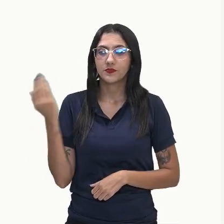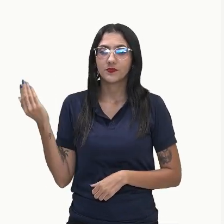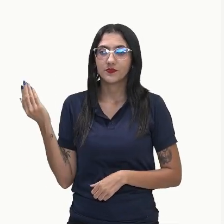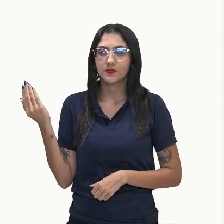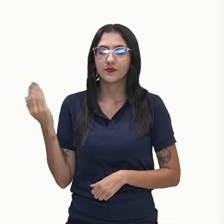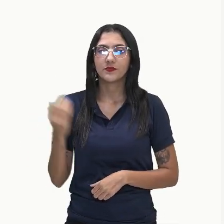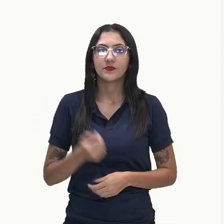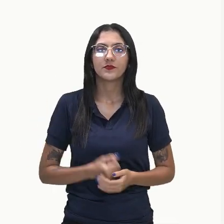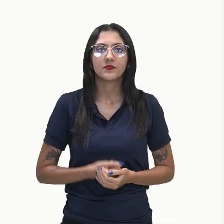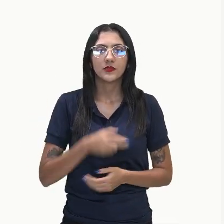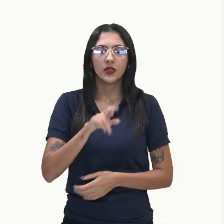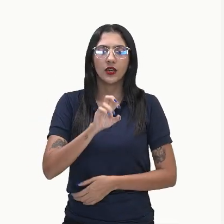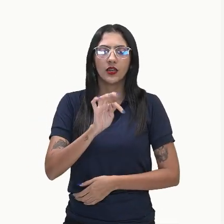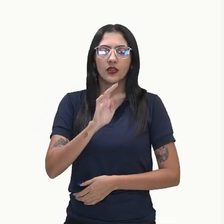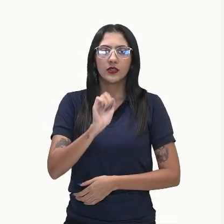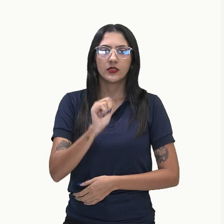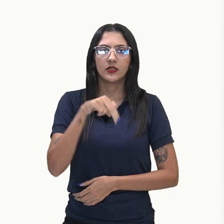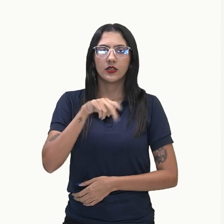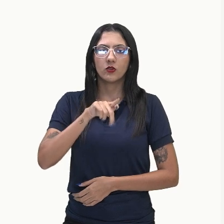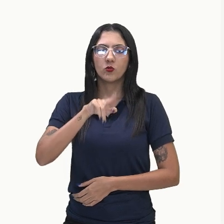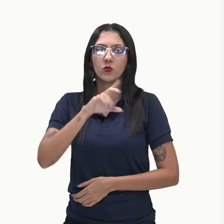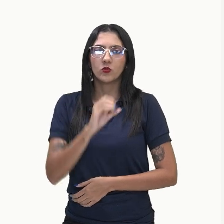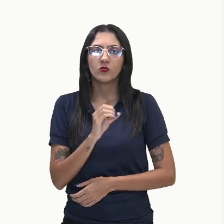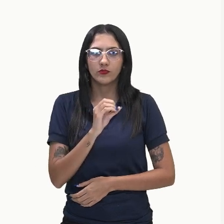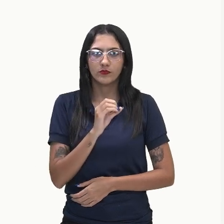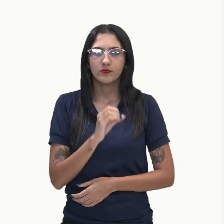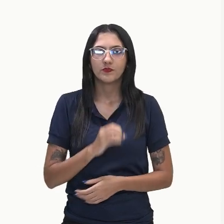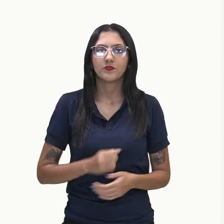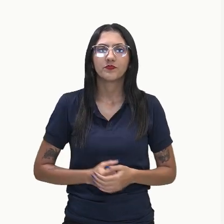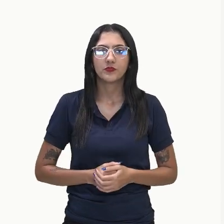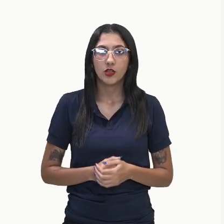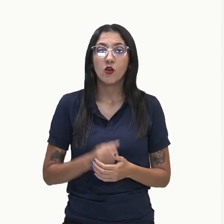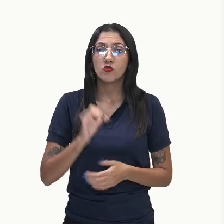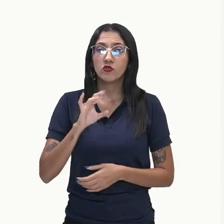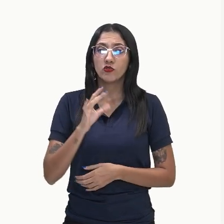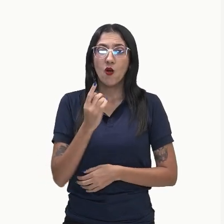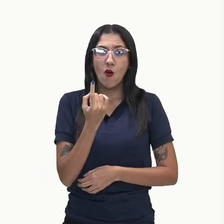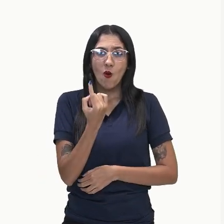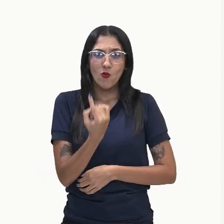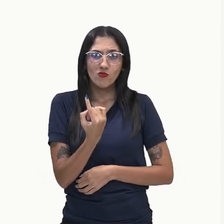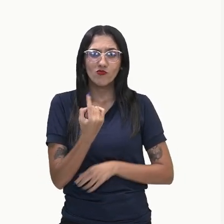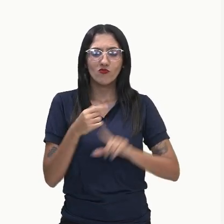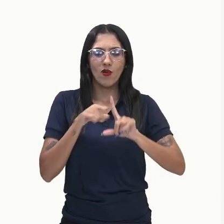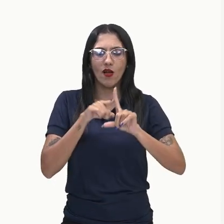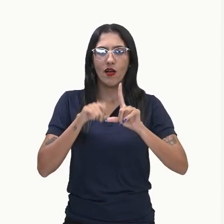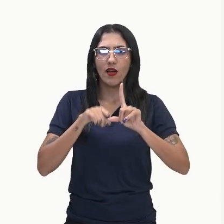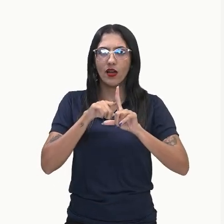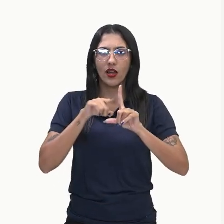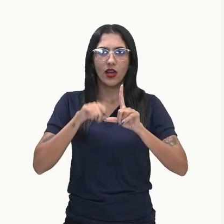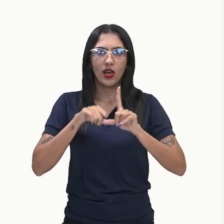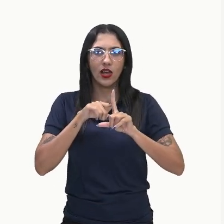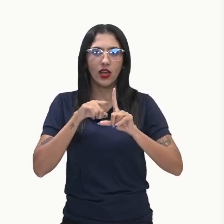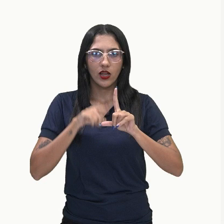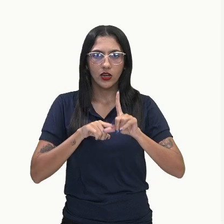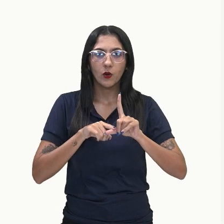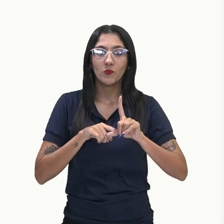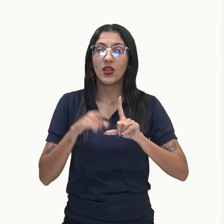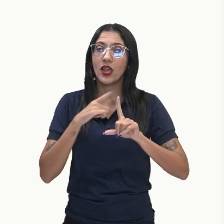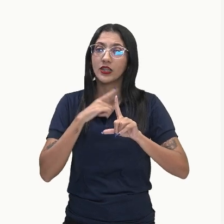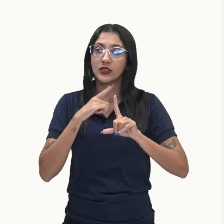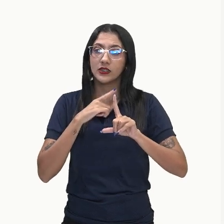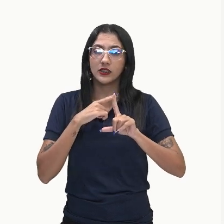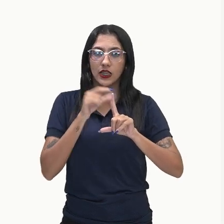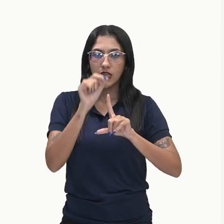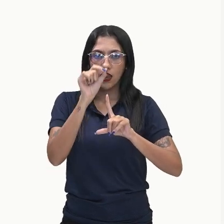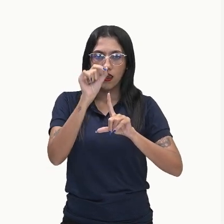retângulo. Quando é que um triângulo retângulo? Quando somente um dos ângulos internos é